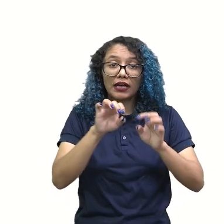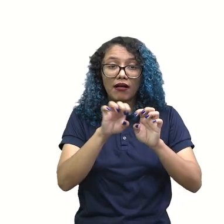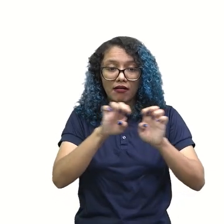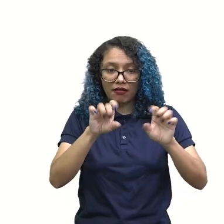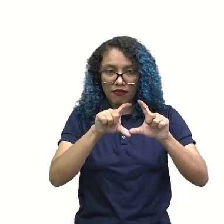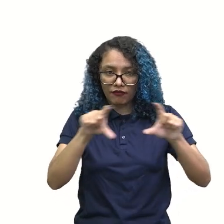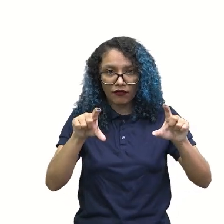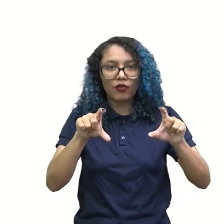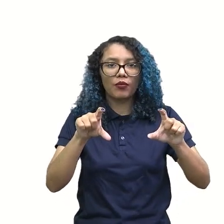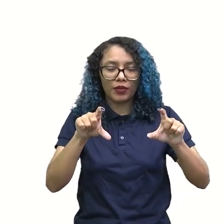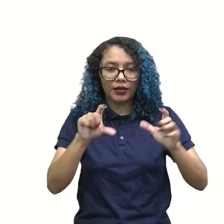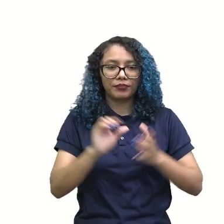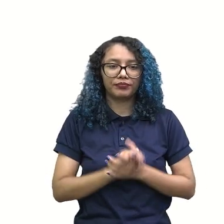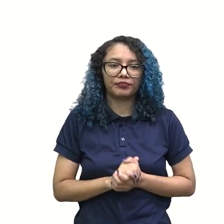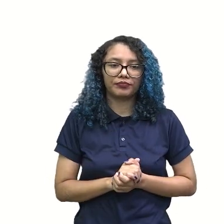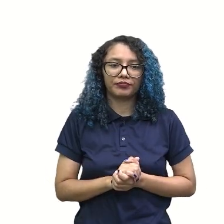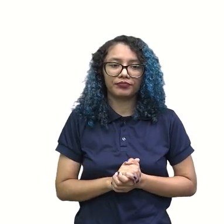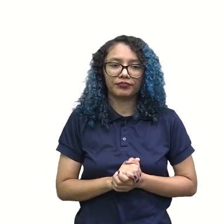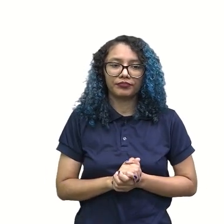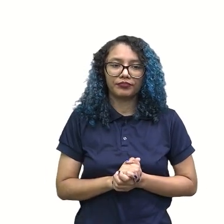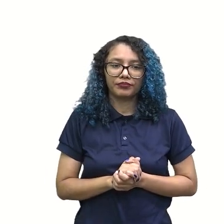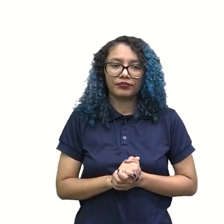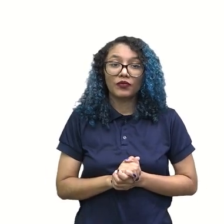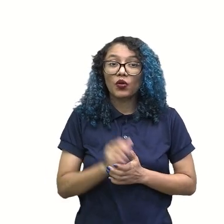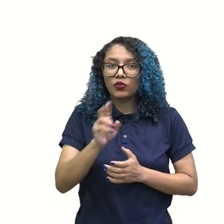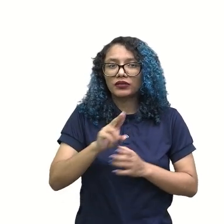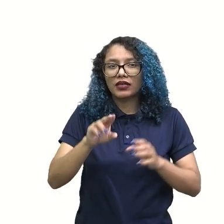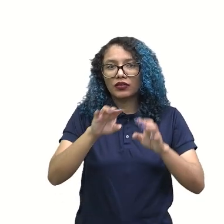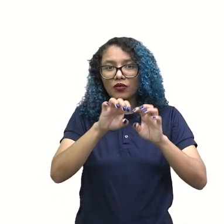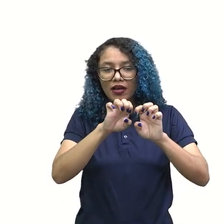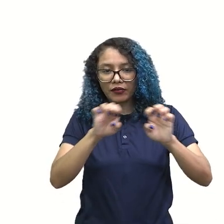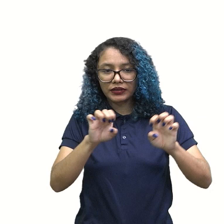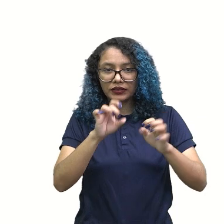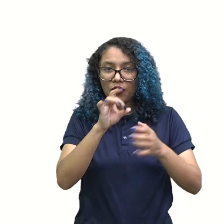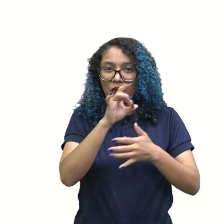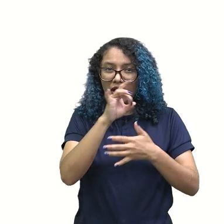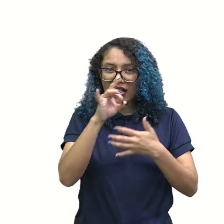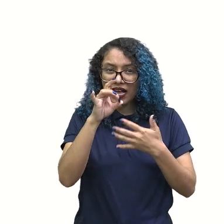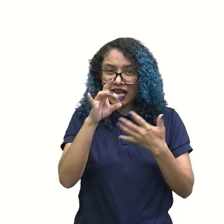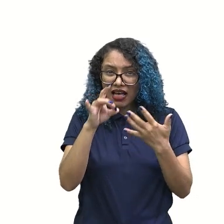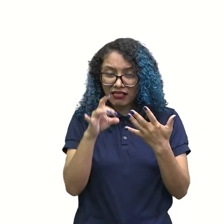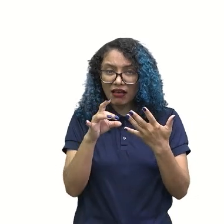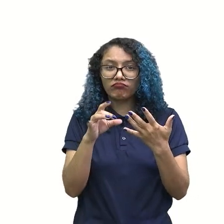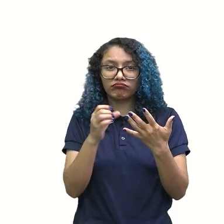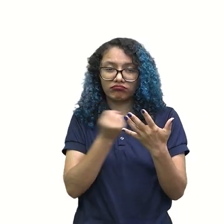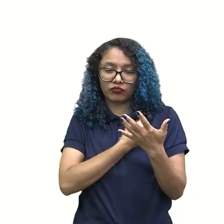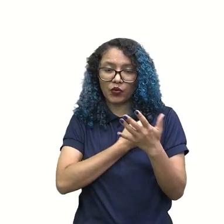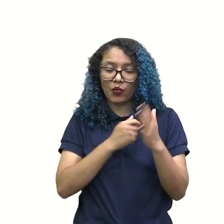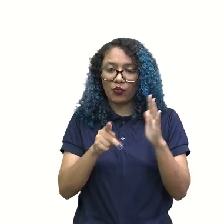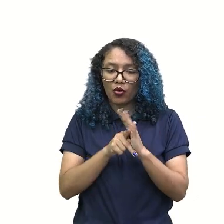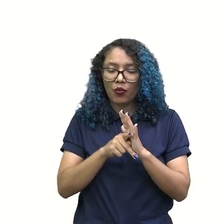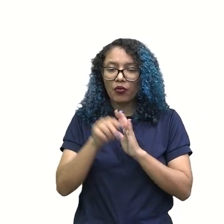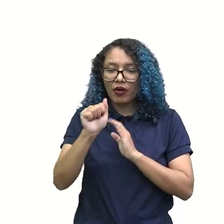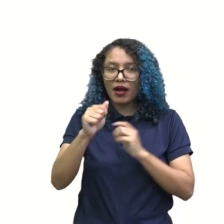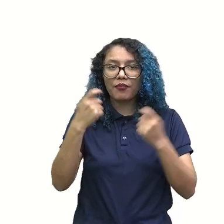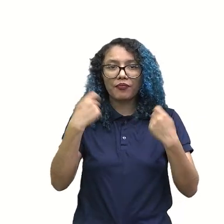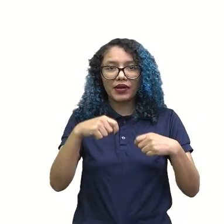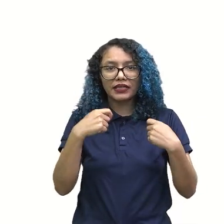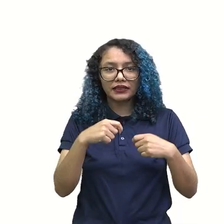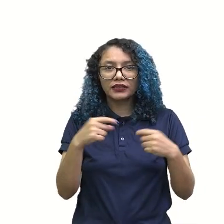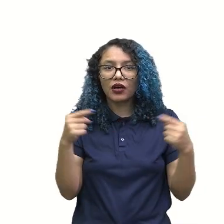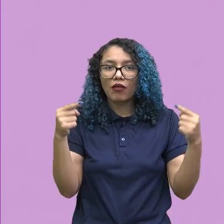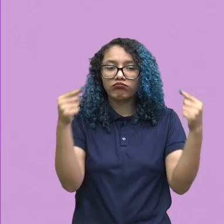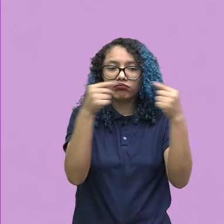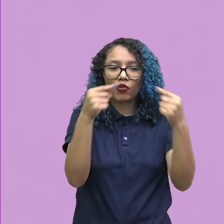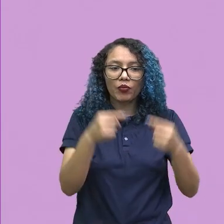Através dessa fórmula, cada elemento do A deve conversar com um único elemento em B.